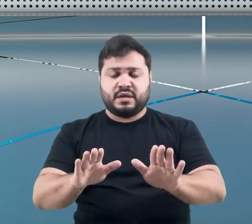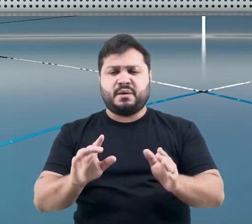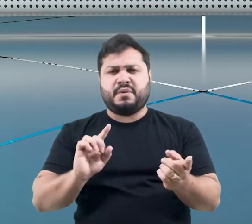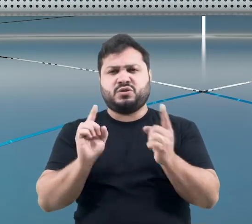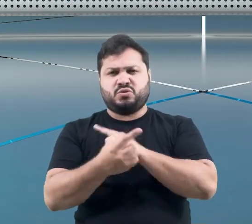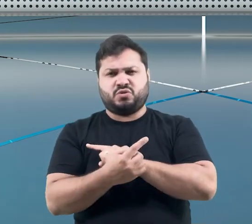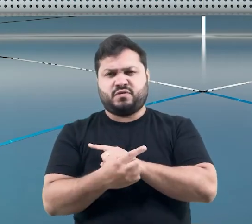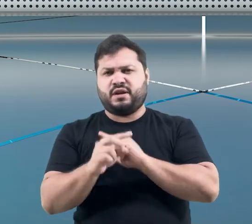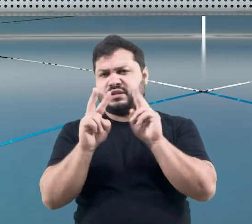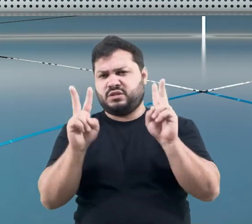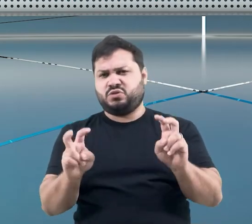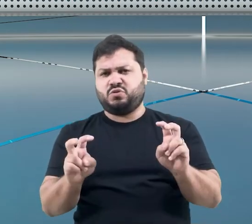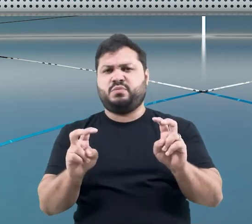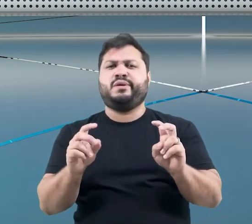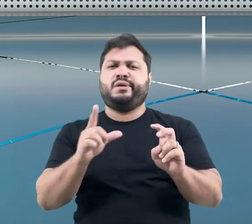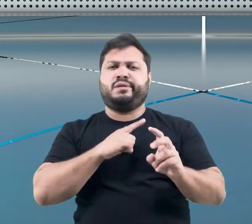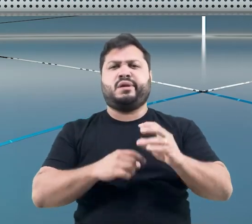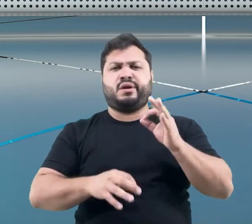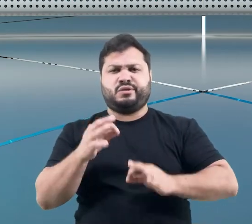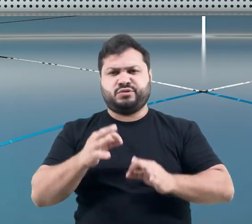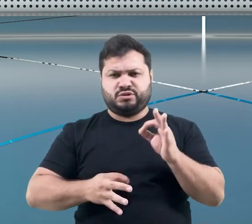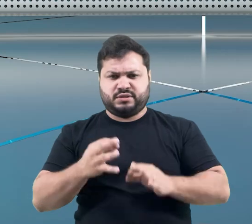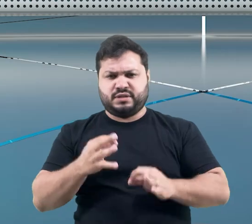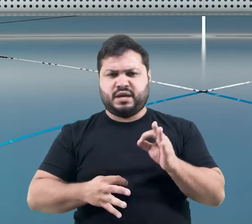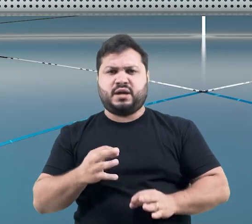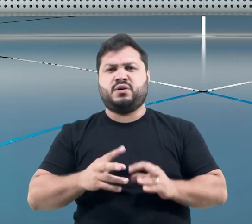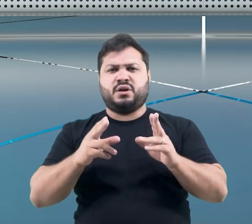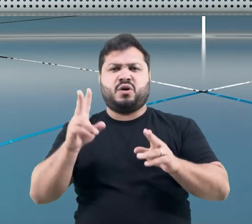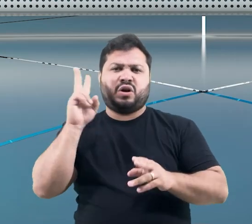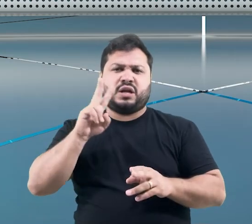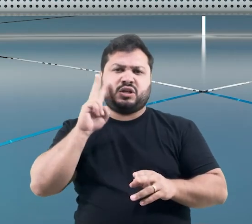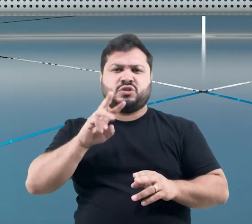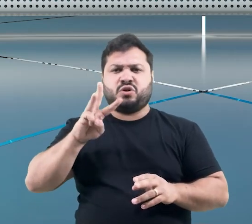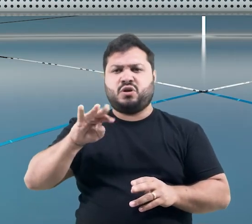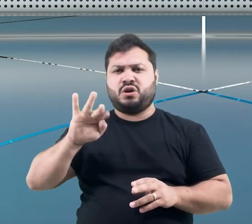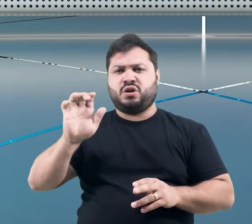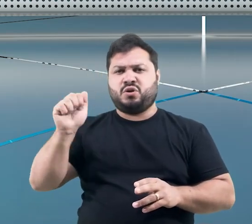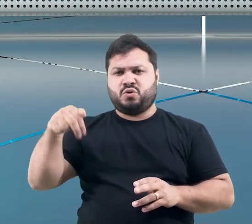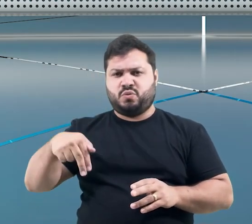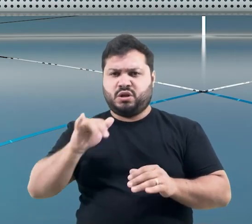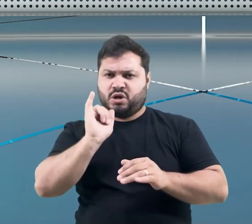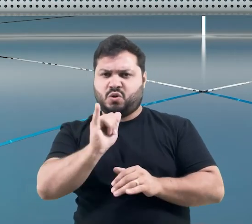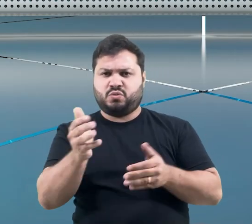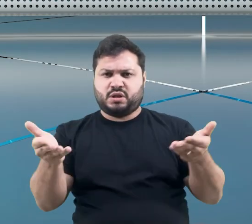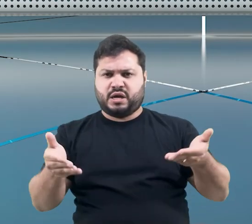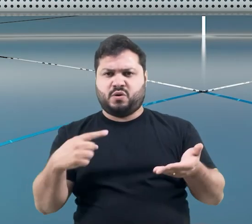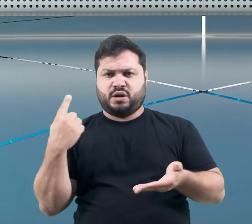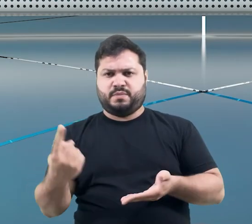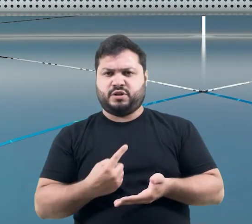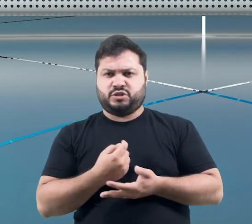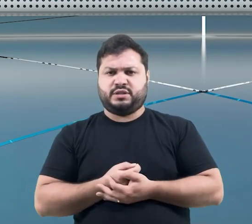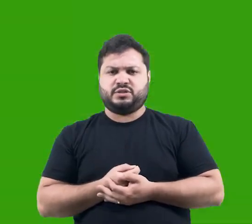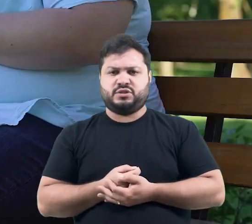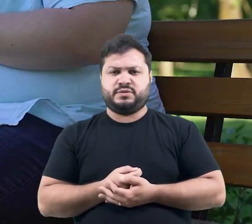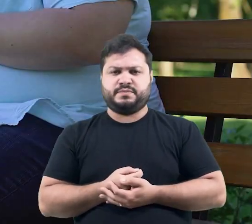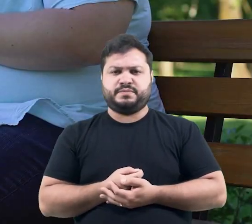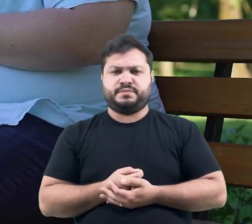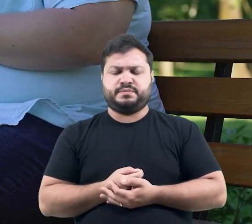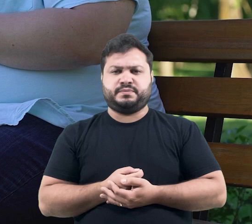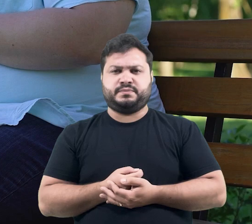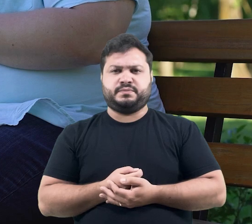mas controvérsias sobre a questão chegam ao judiciário, como na história que o William Nascimento conta agora pra gente.